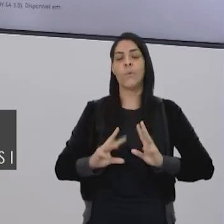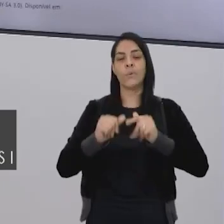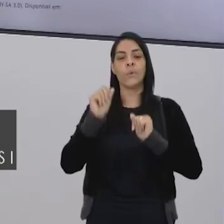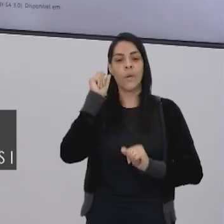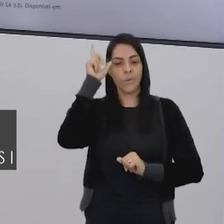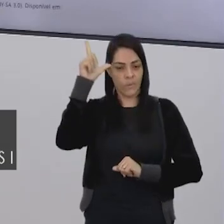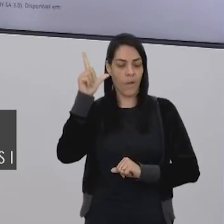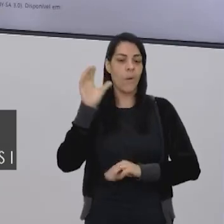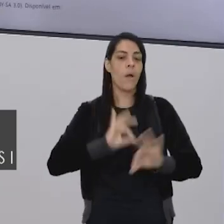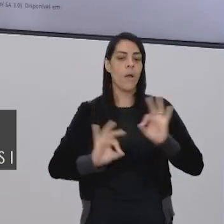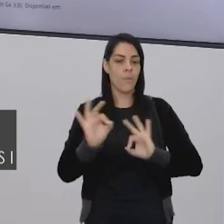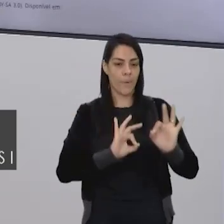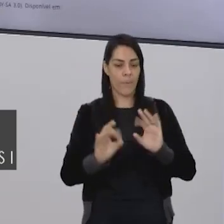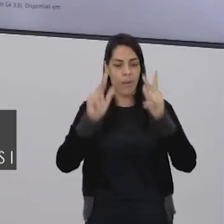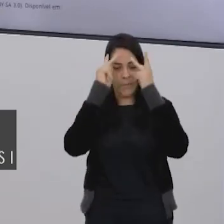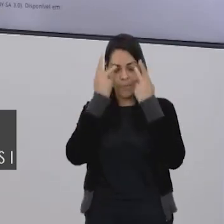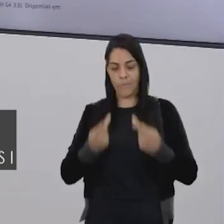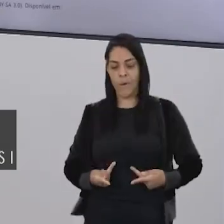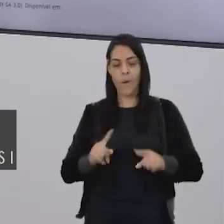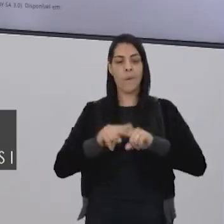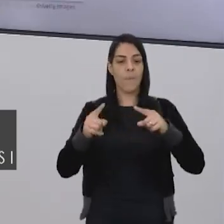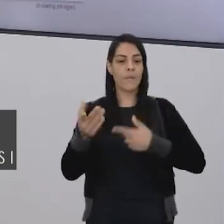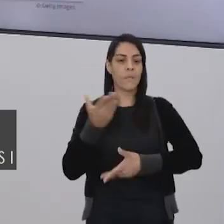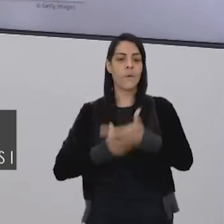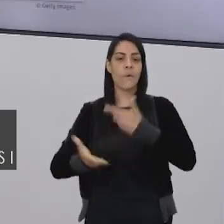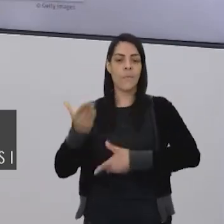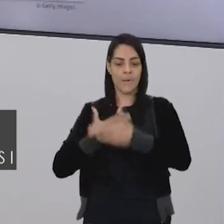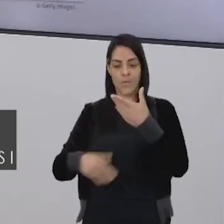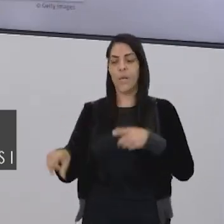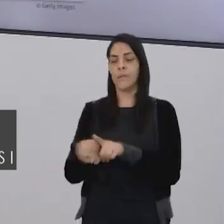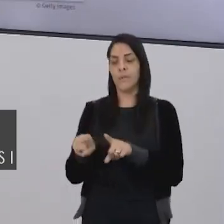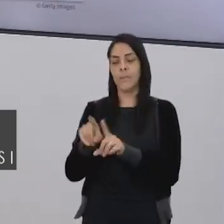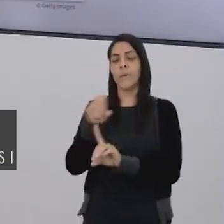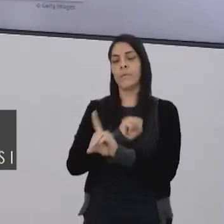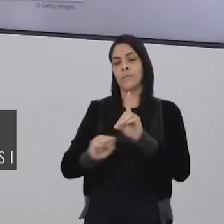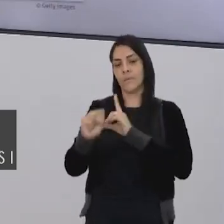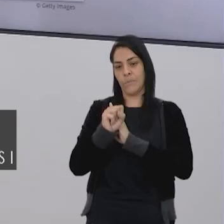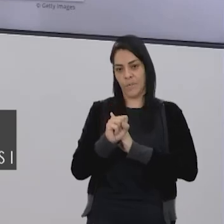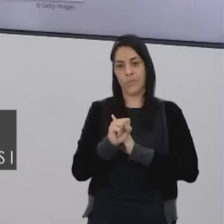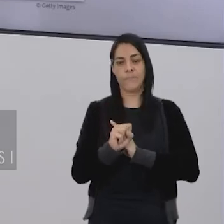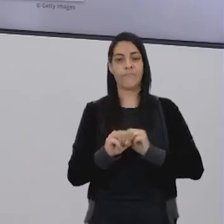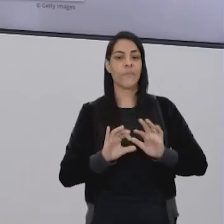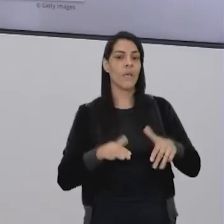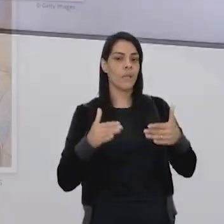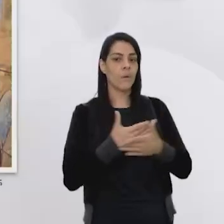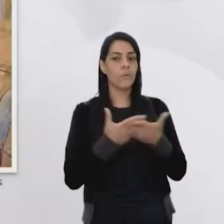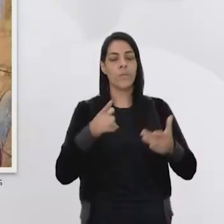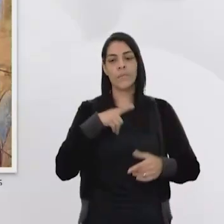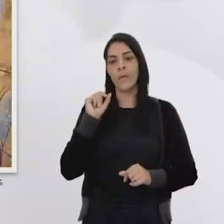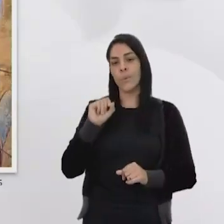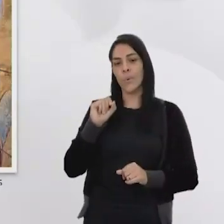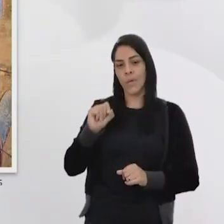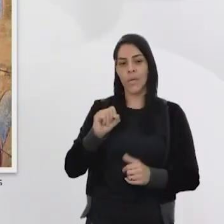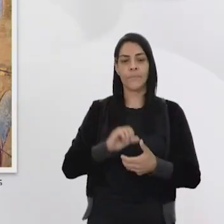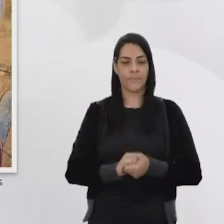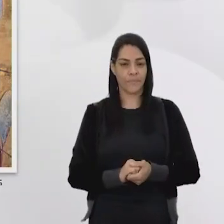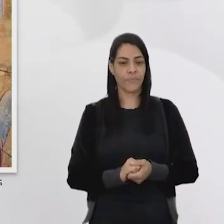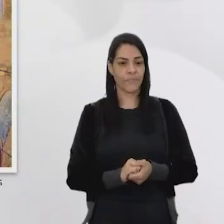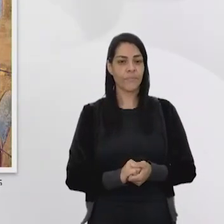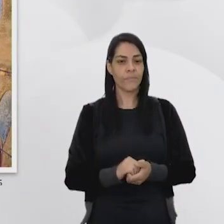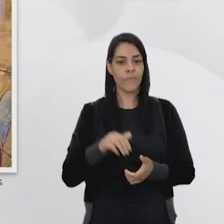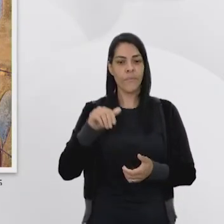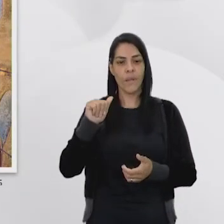seres humanos, mas compartilhada socialmente. Então a gente tem, por exemplo, a Abagnano,